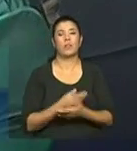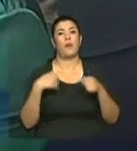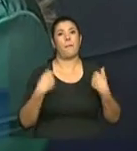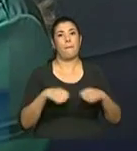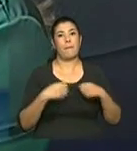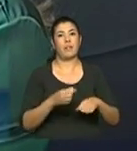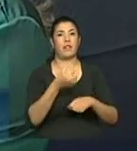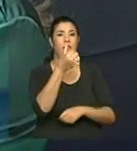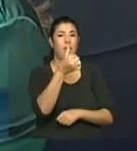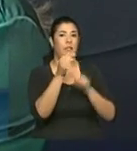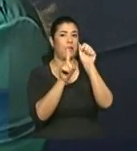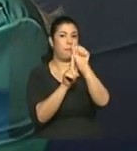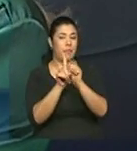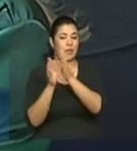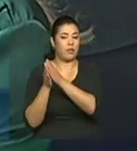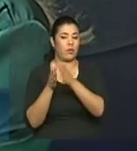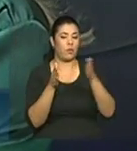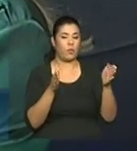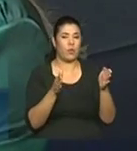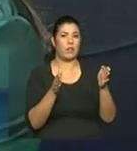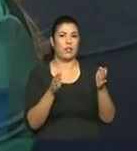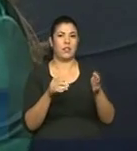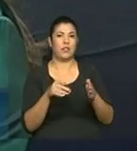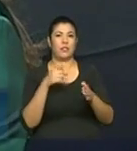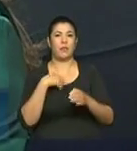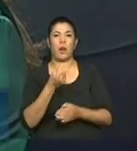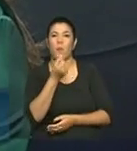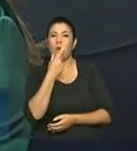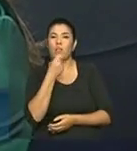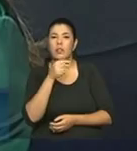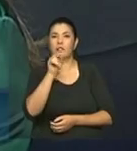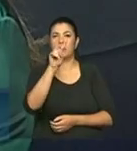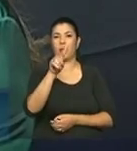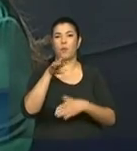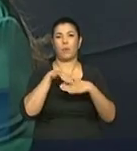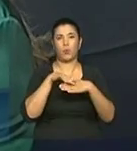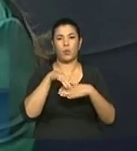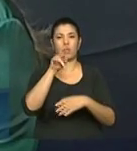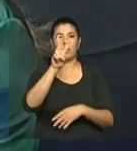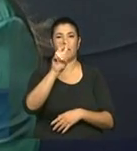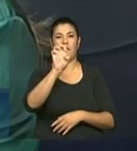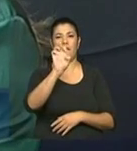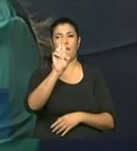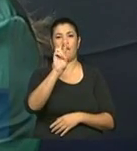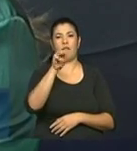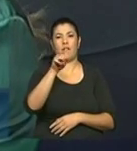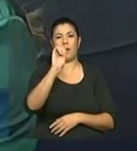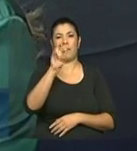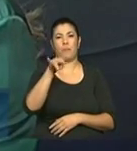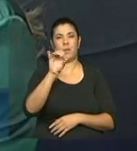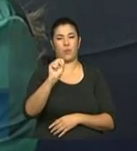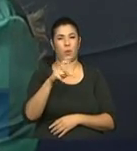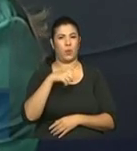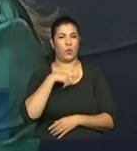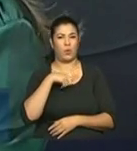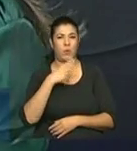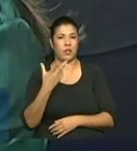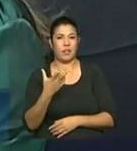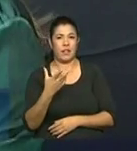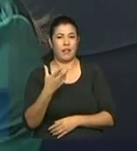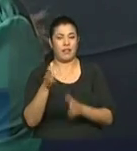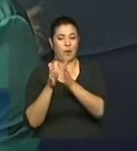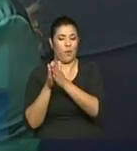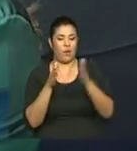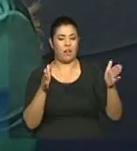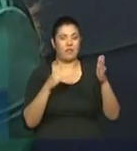dar 6 meses entre um tratamento de verminose e outro. Aí eu não posso agora, já que